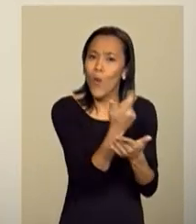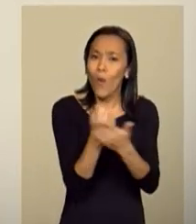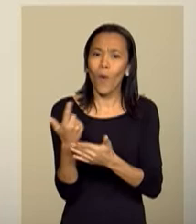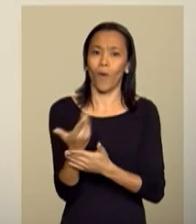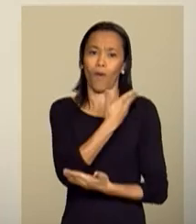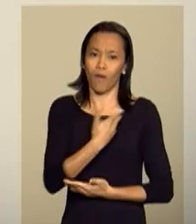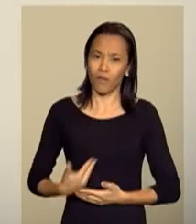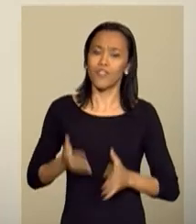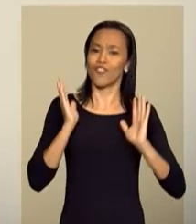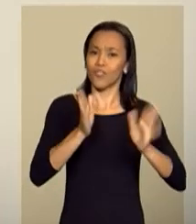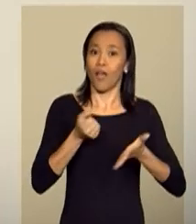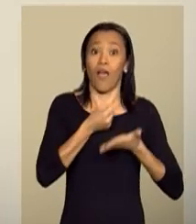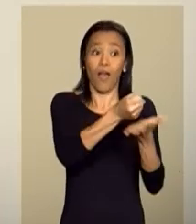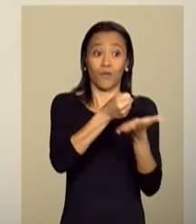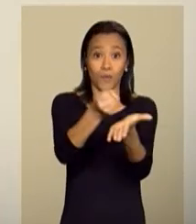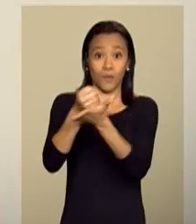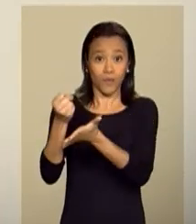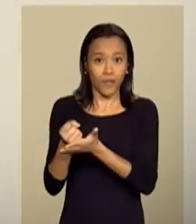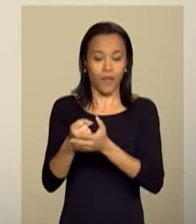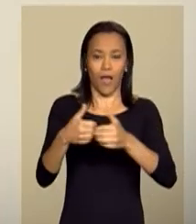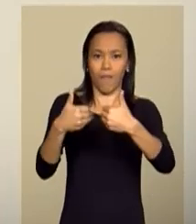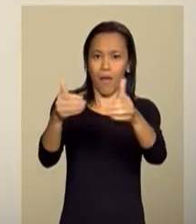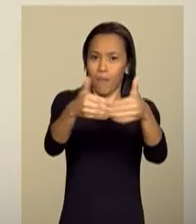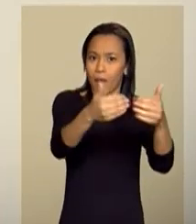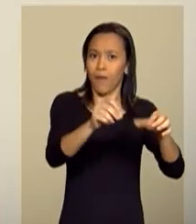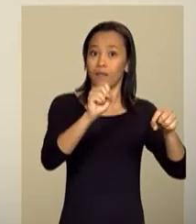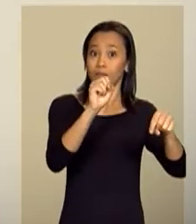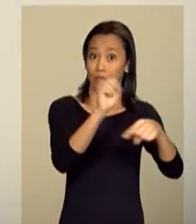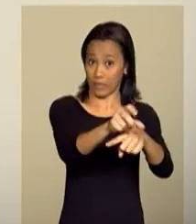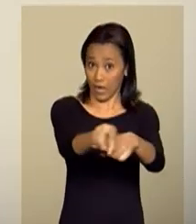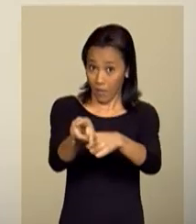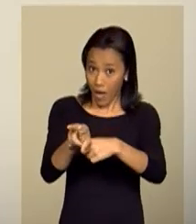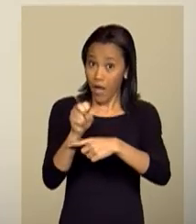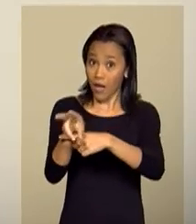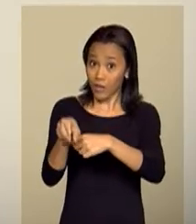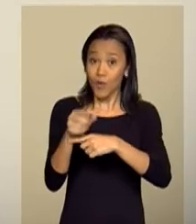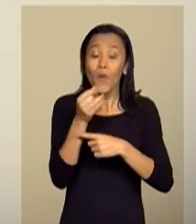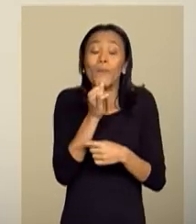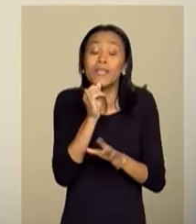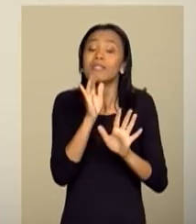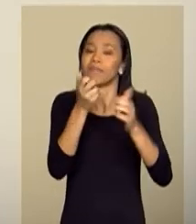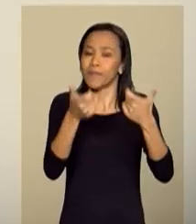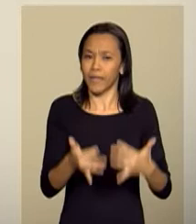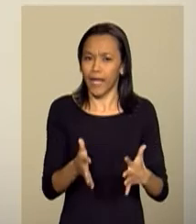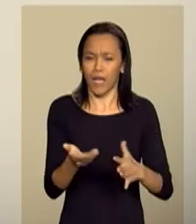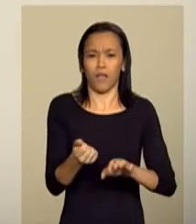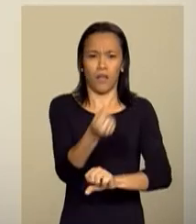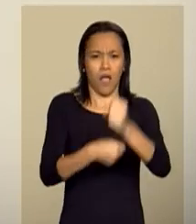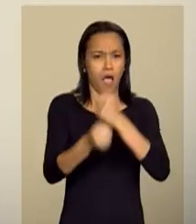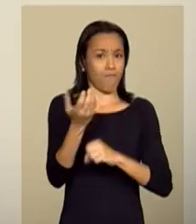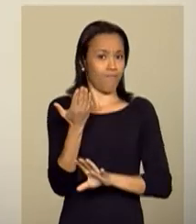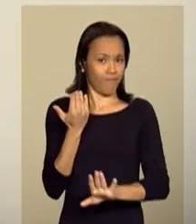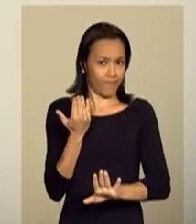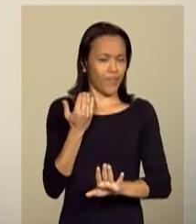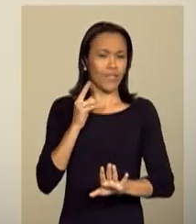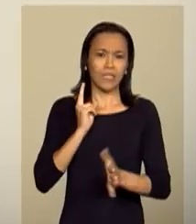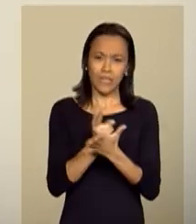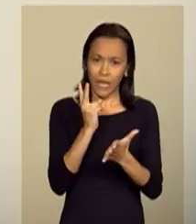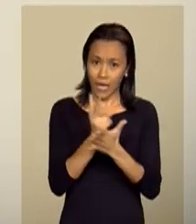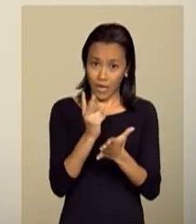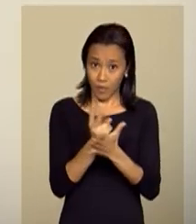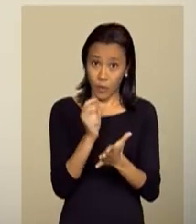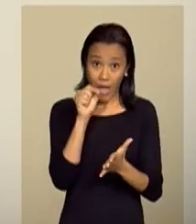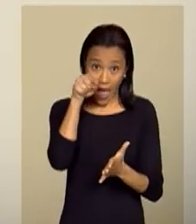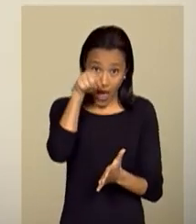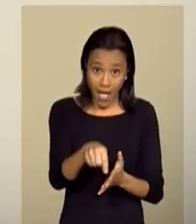governo já estão ajudando a criar empregos nesse setor vou te dar um exemplo no ano passado durante todo o ano